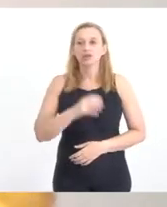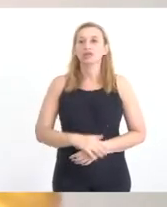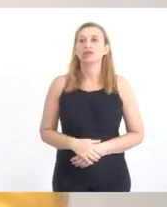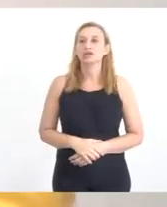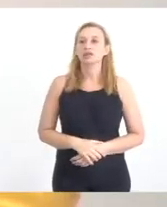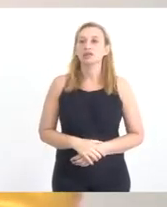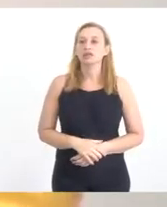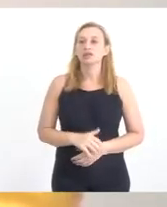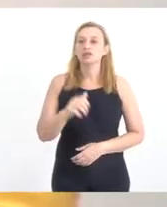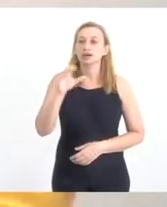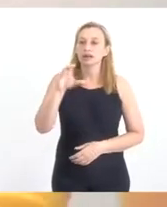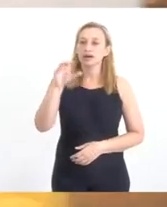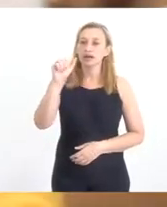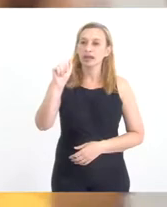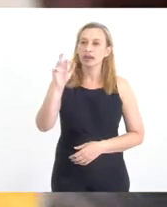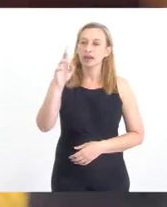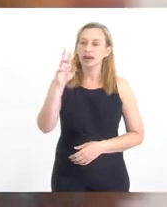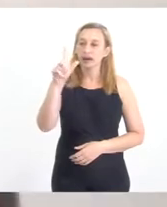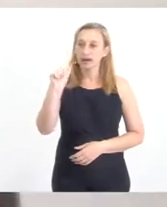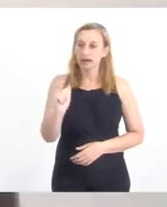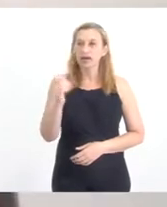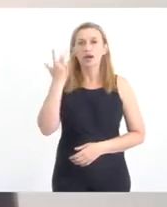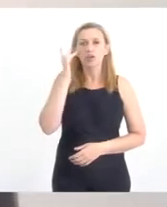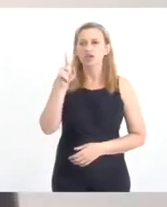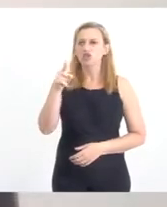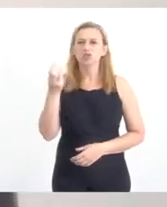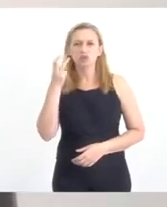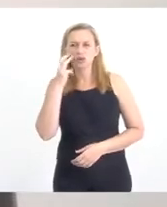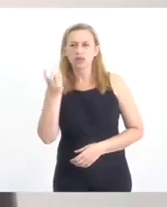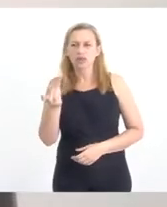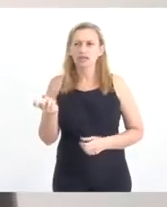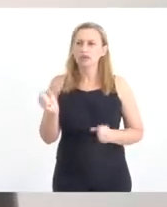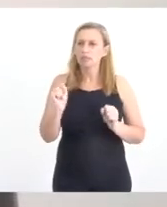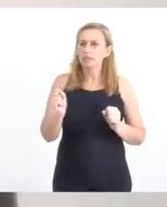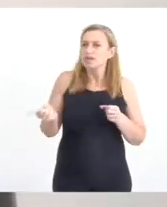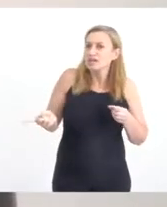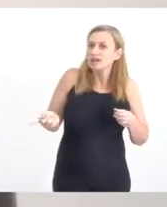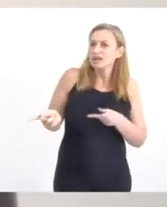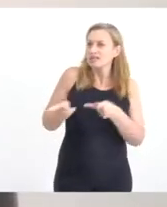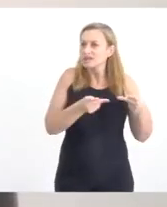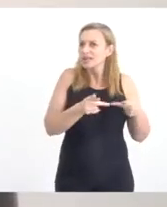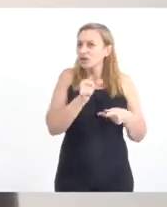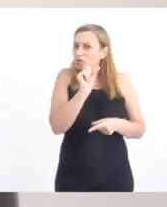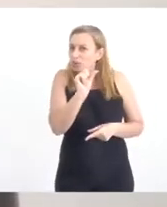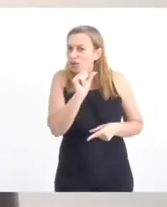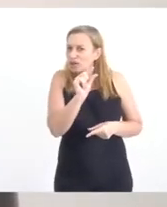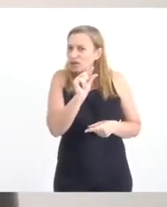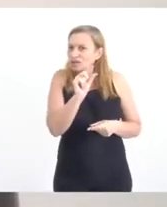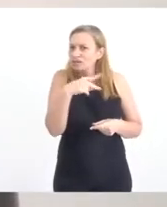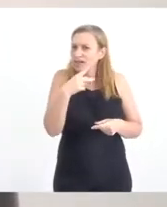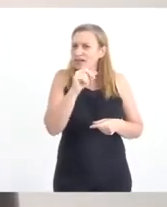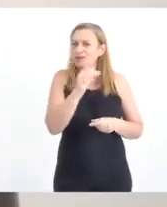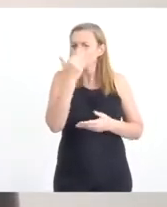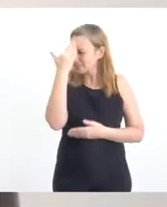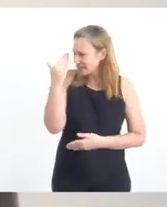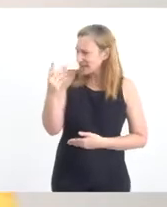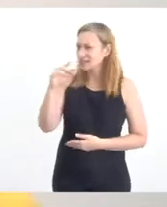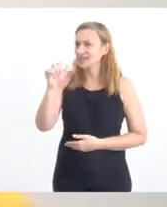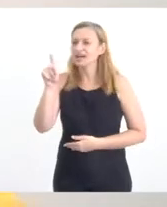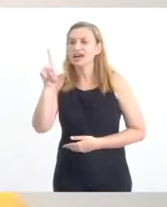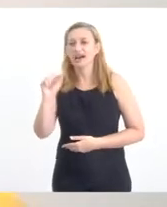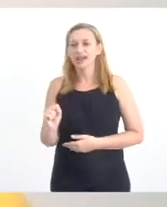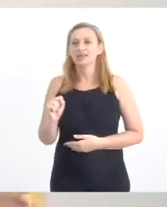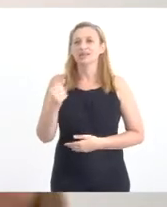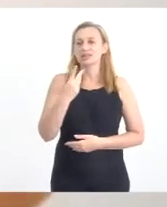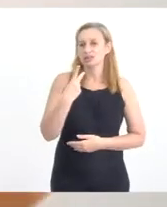Carneiro senhora Carla Eu acho que Valdete ainda tem condições de dar uma passadinha aqui para gente lançar à frente então daqui a pouco Obrigada Carla pela